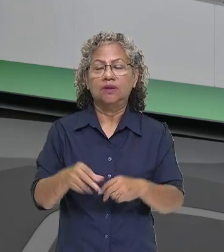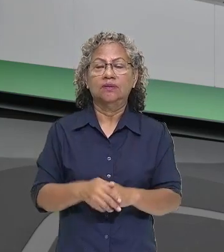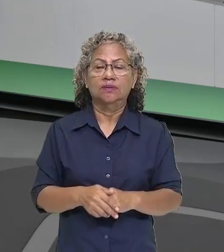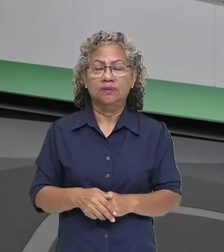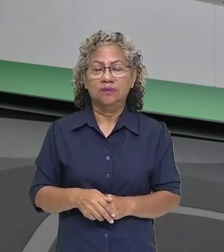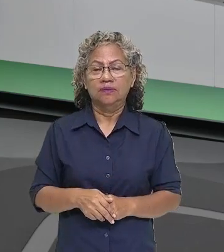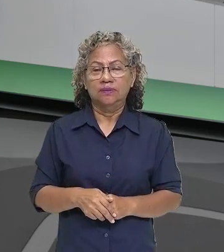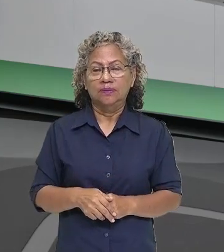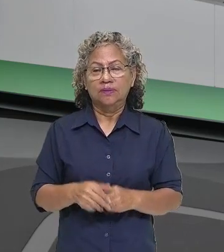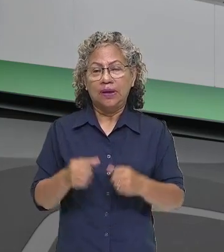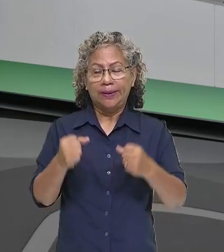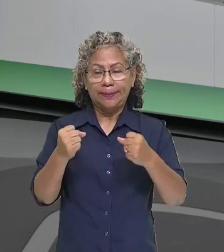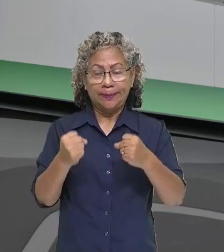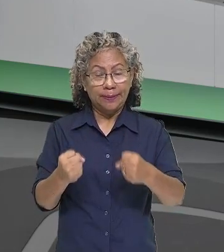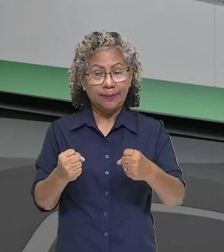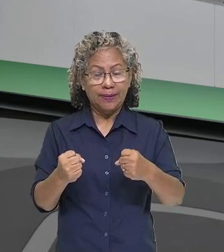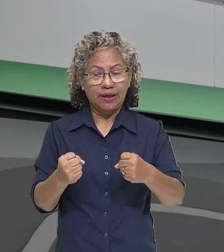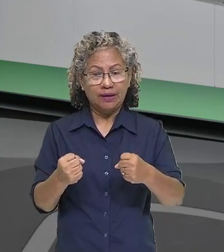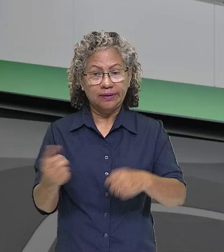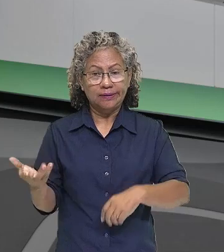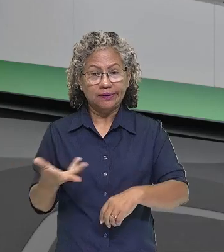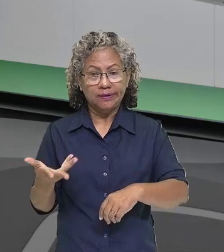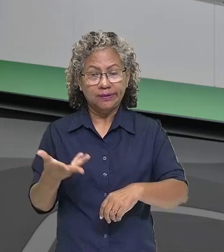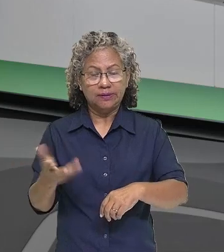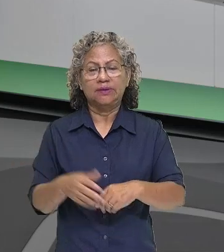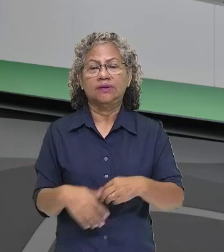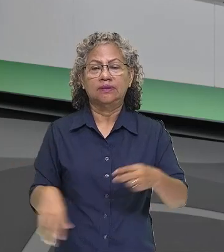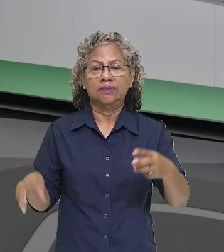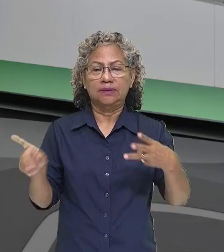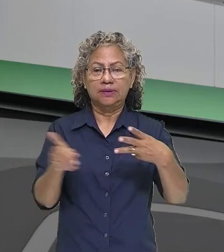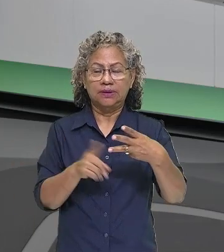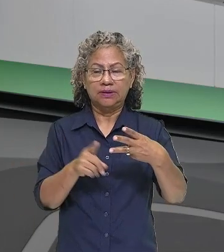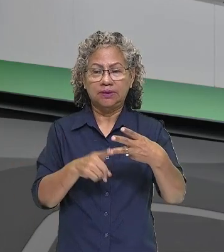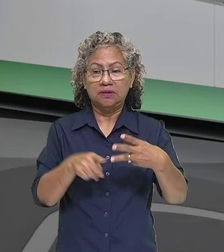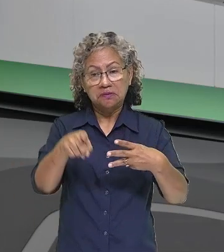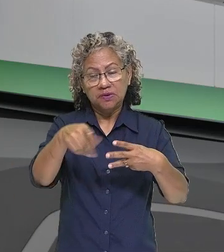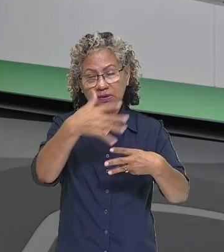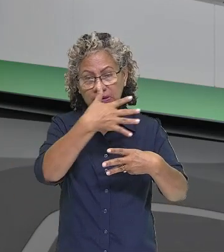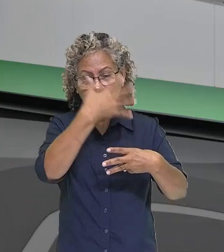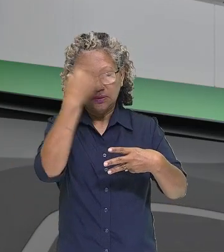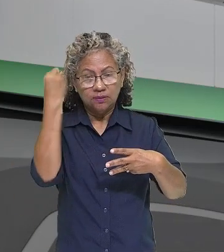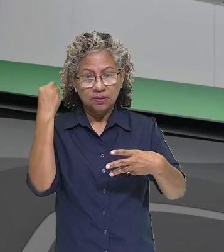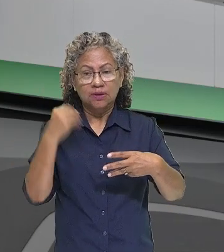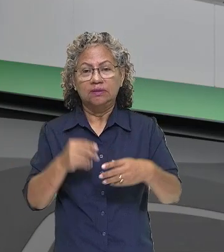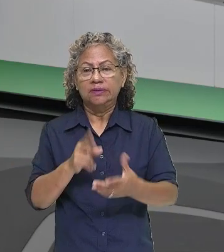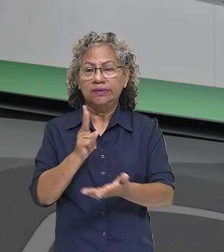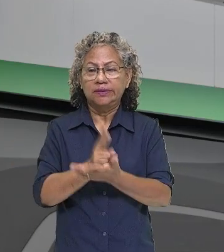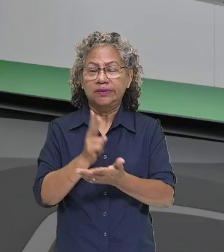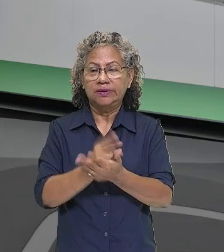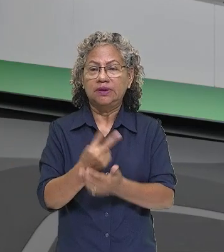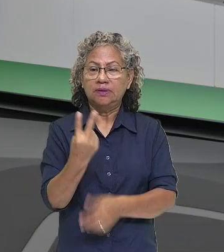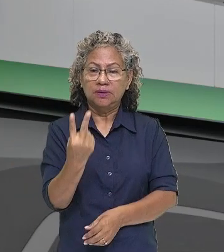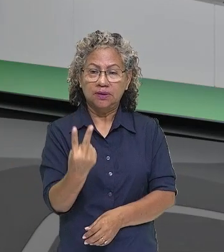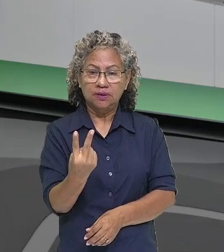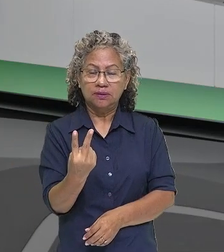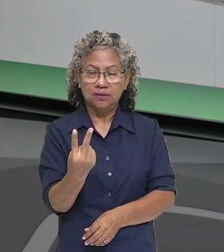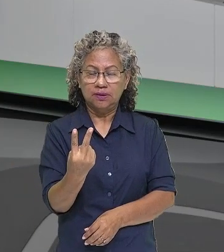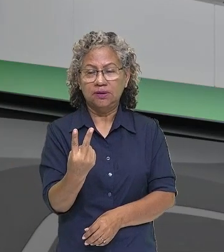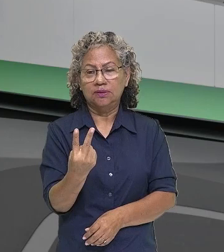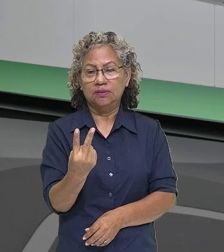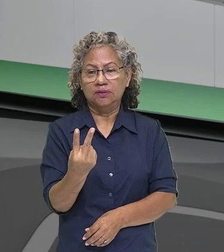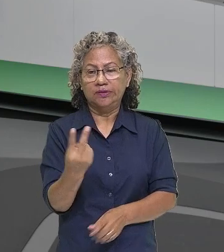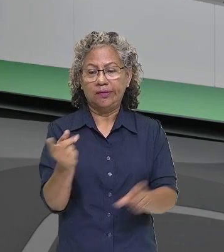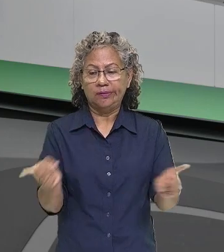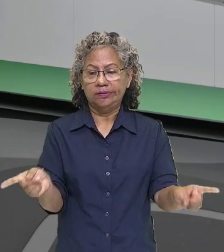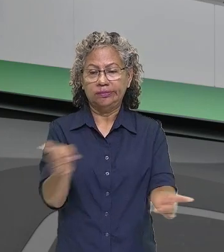a aceleração. E a terceira, não esqueçam, elas sempre virão aos pares. E